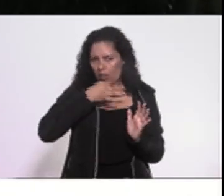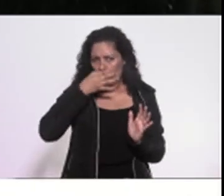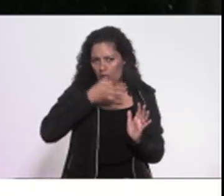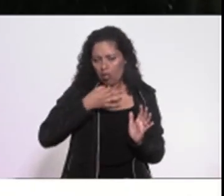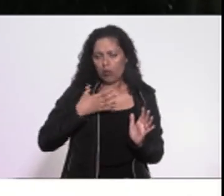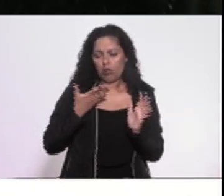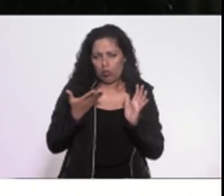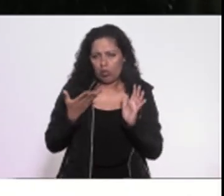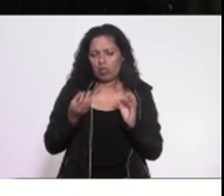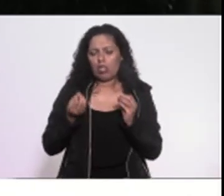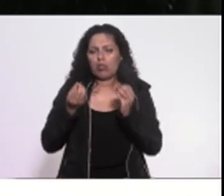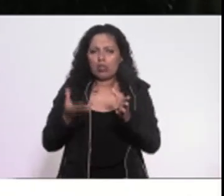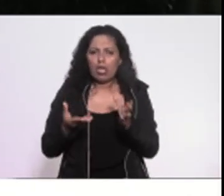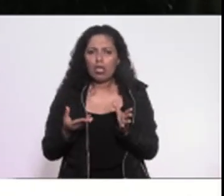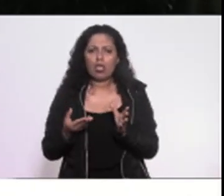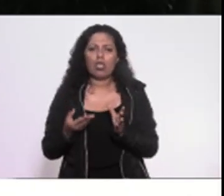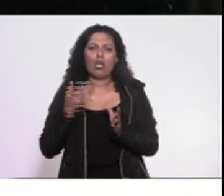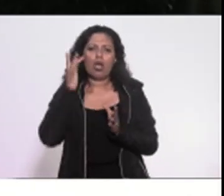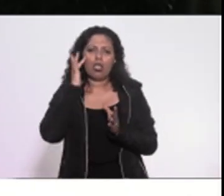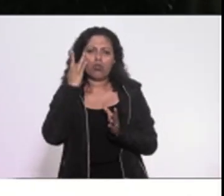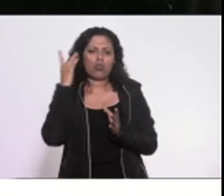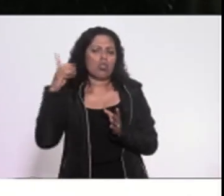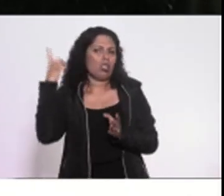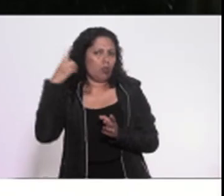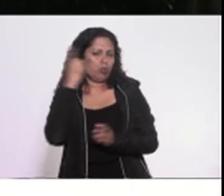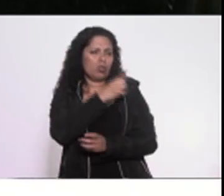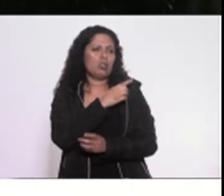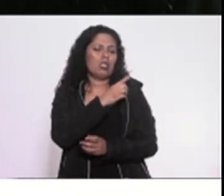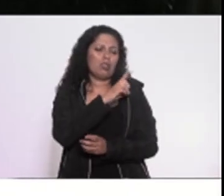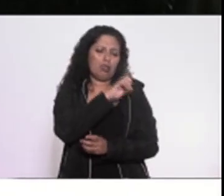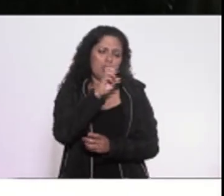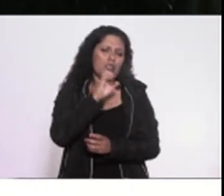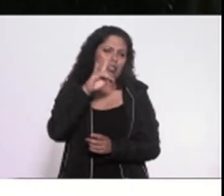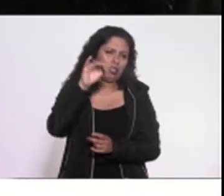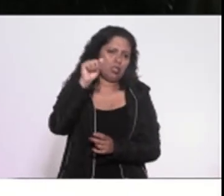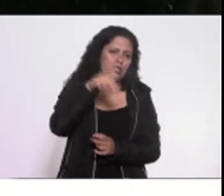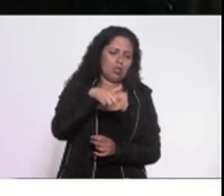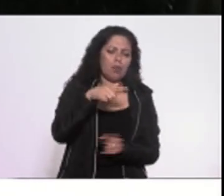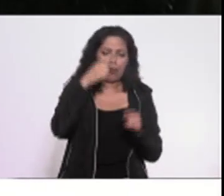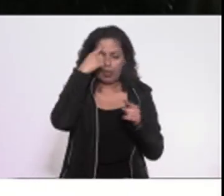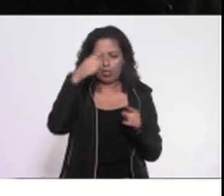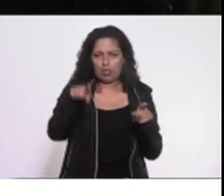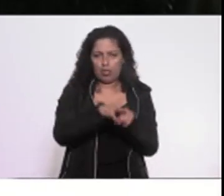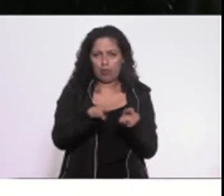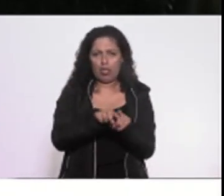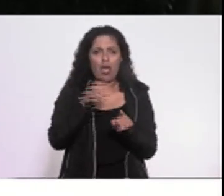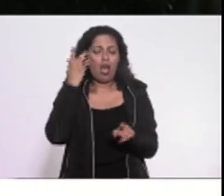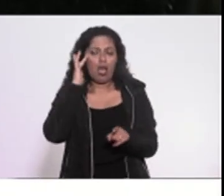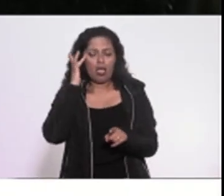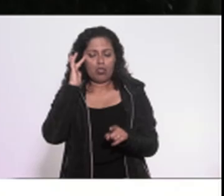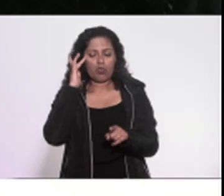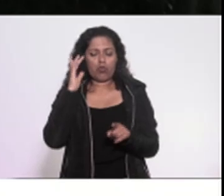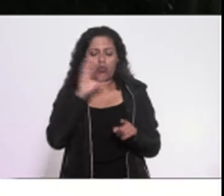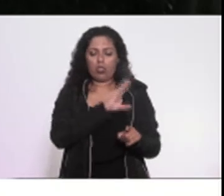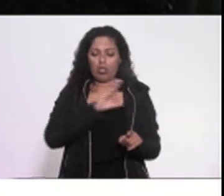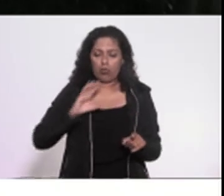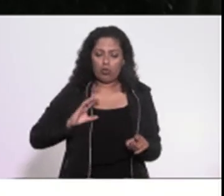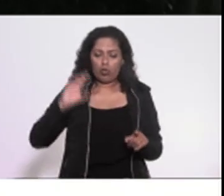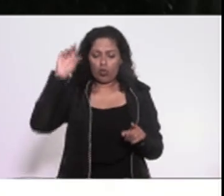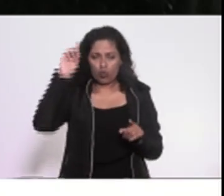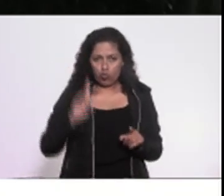acho que de alguma maneira a deputada Zeidane também colocou, mas eu acho que a Comissão dos Direitos da Mulher vai ter um